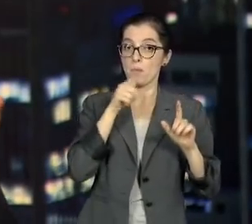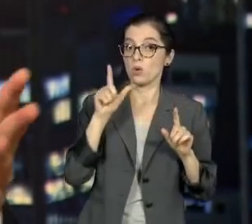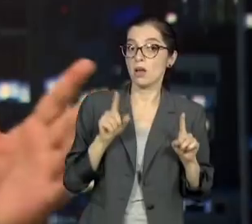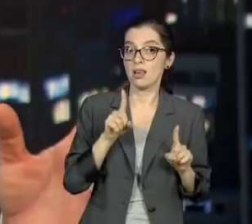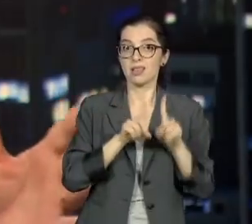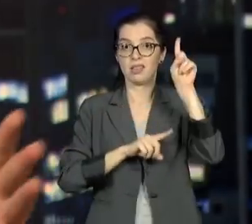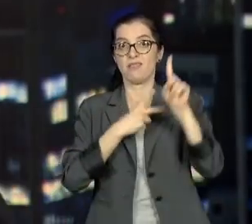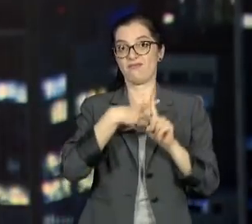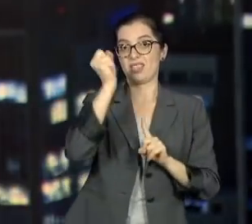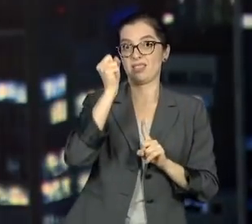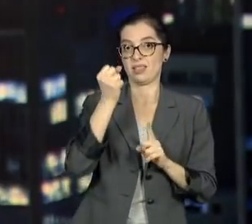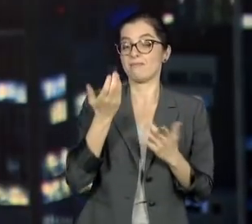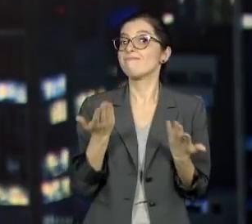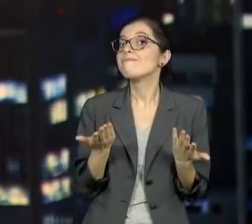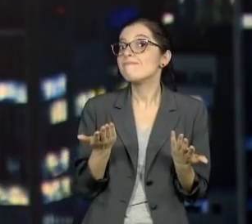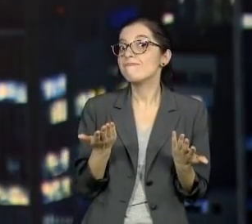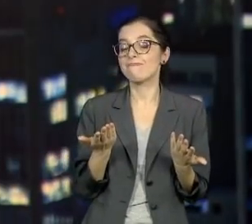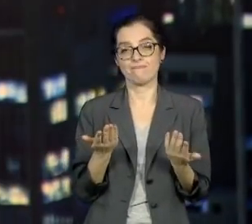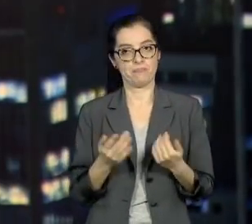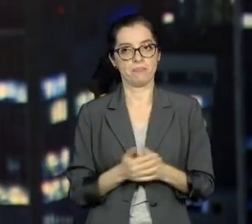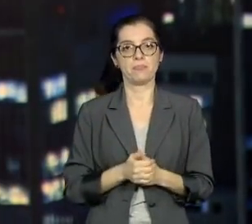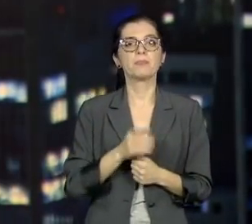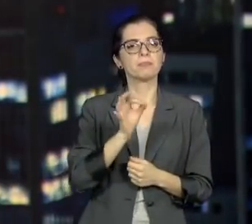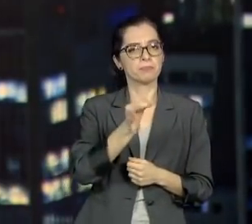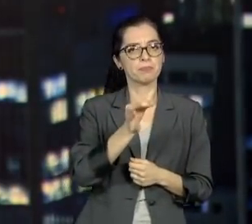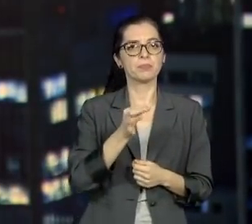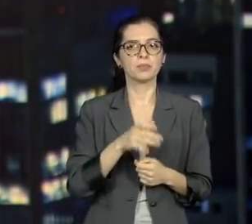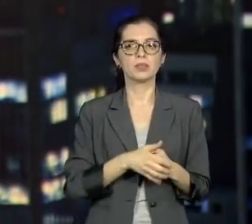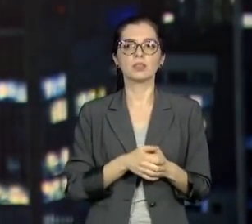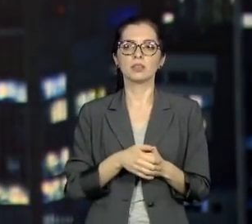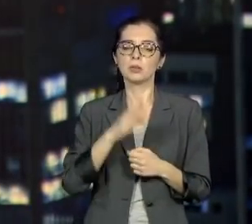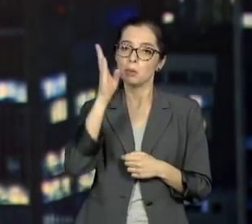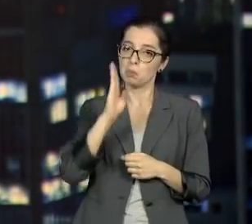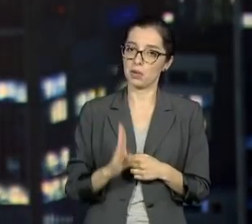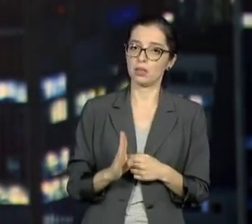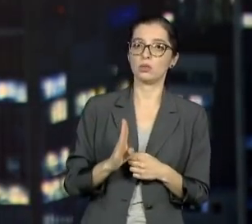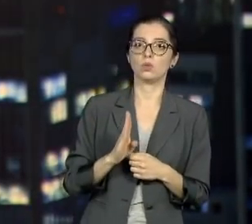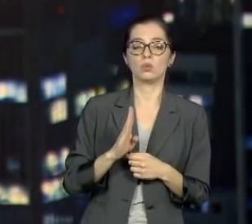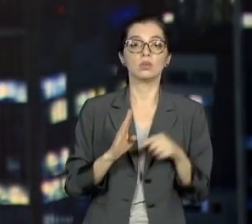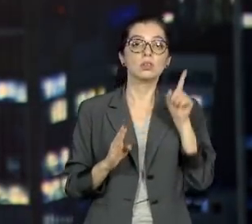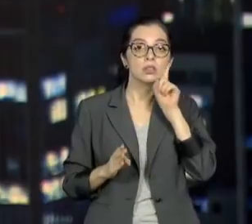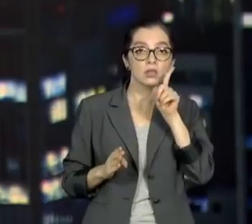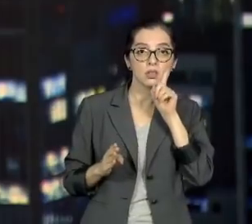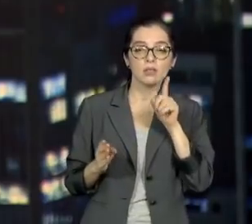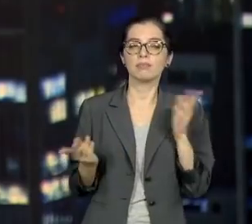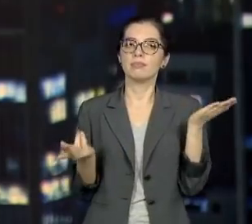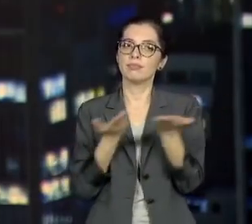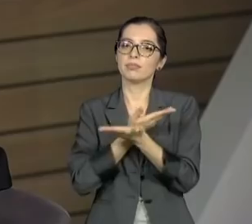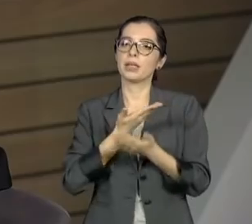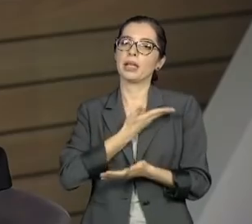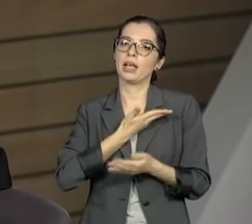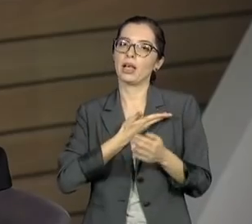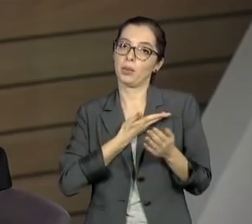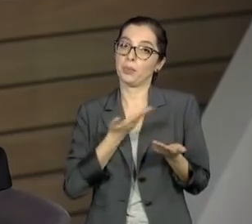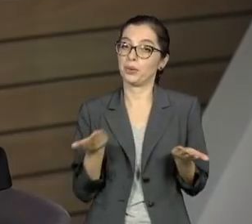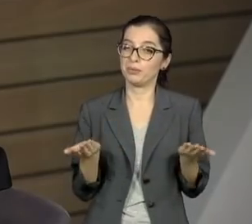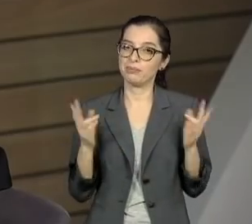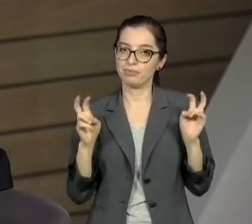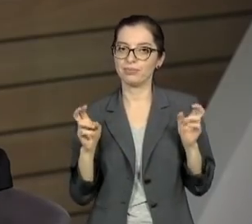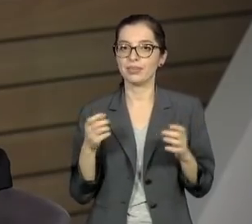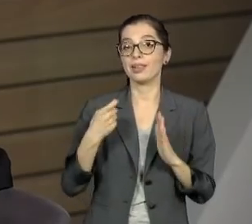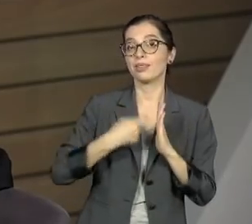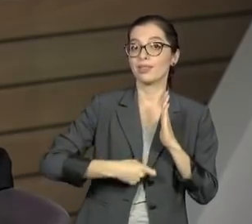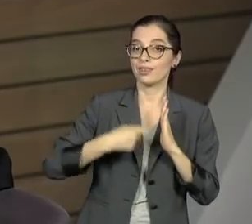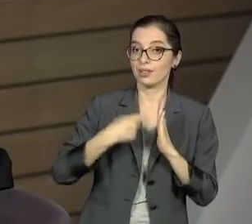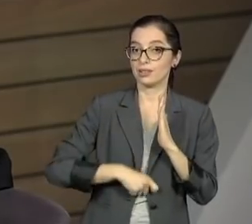o amigo do norte, né, segundo o governo brasileiro, quando precisou, ele impôs sobretaxas a produtos nacionais sem hesitar. Né?